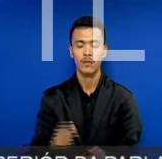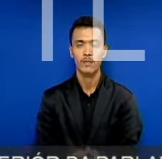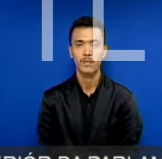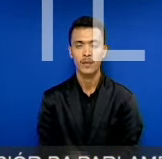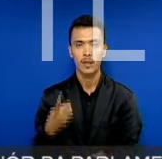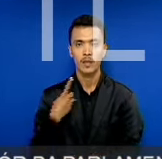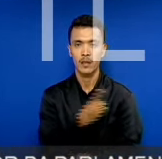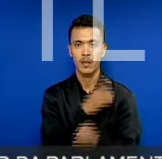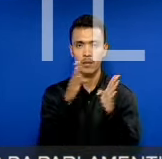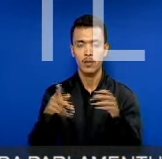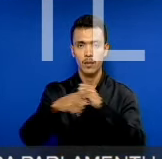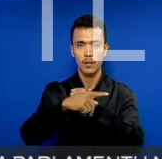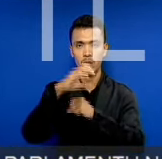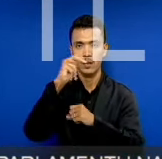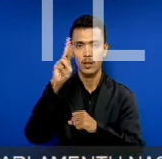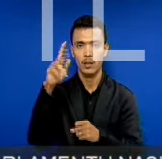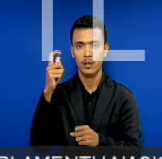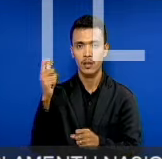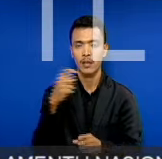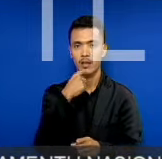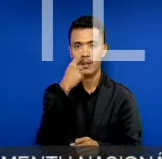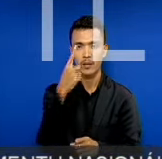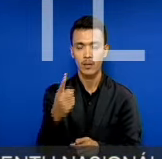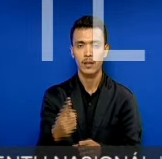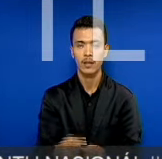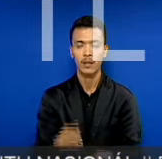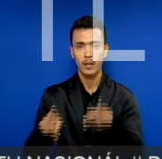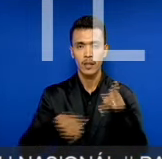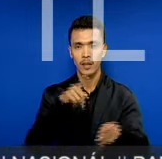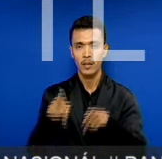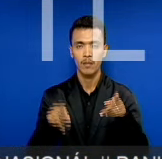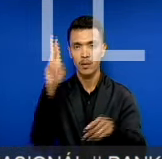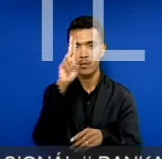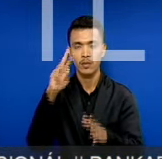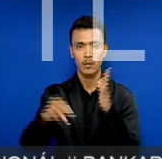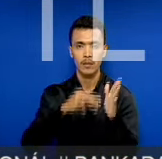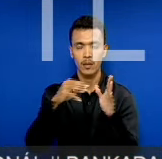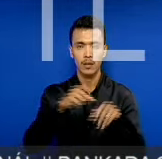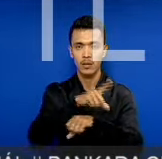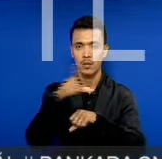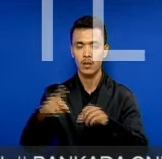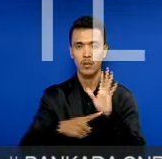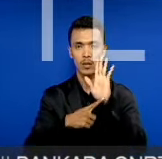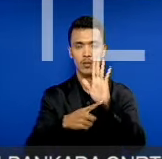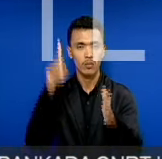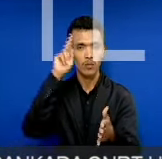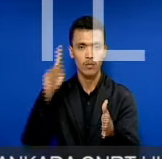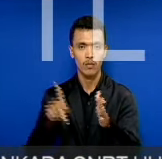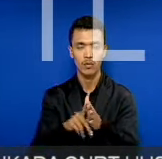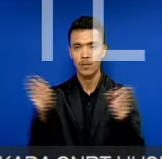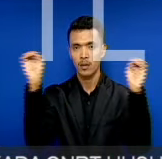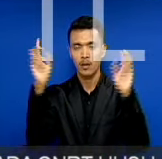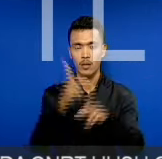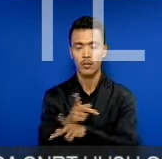Deputado Bancada Senarte Gabriel Soares Kestiona Makas, Siderão utiliza media social ou república fotografia nebe la